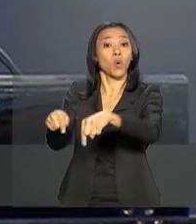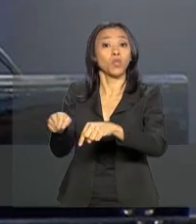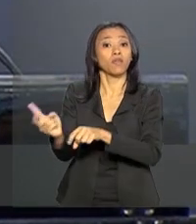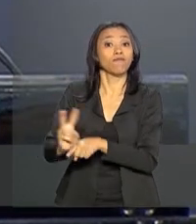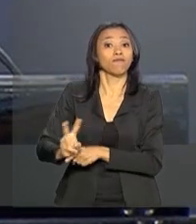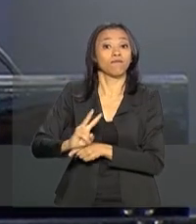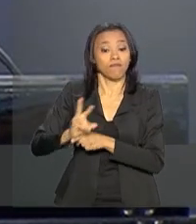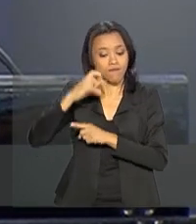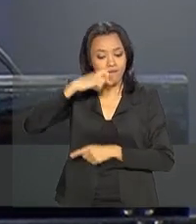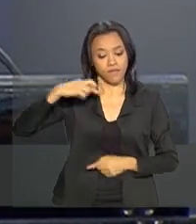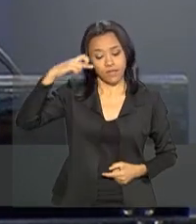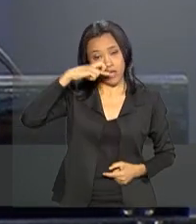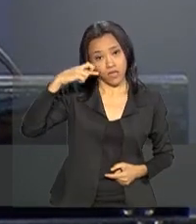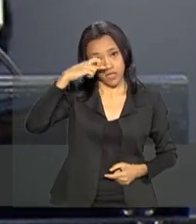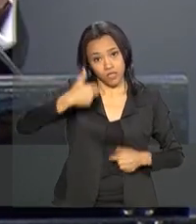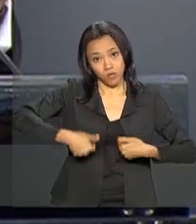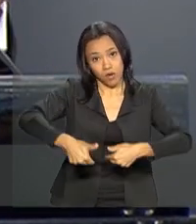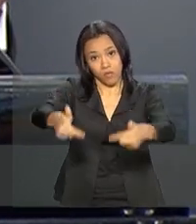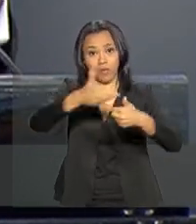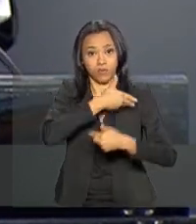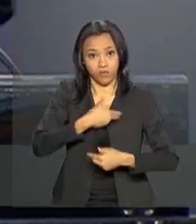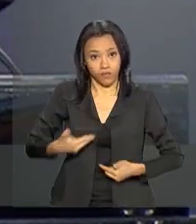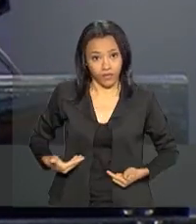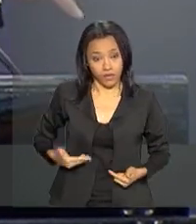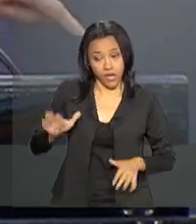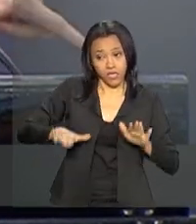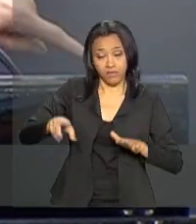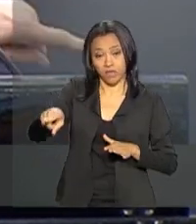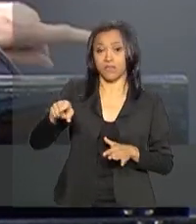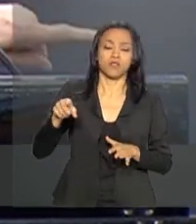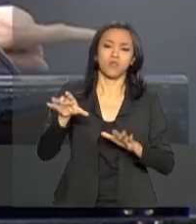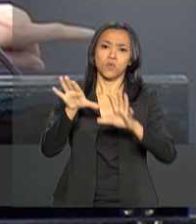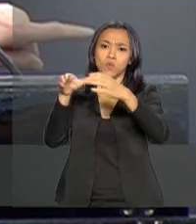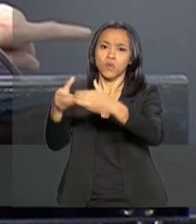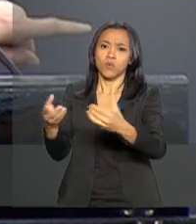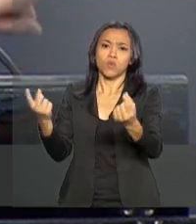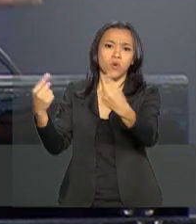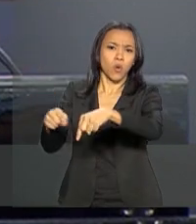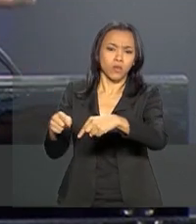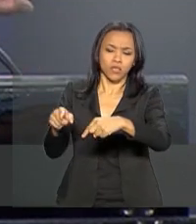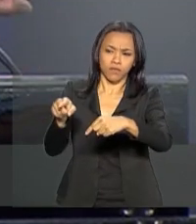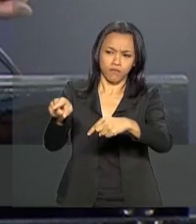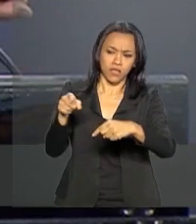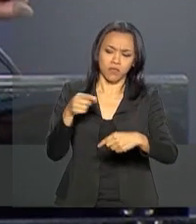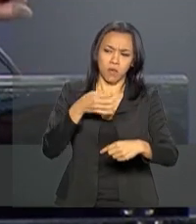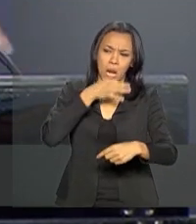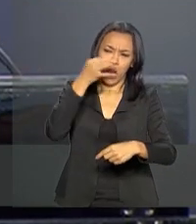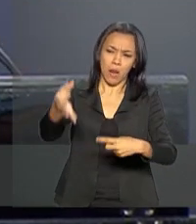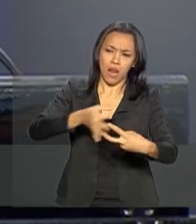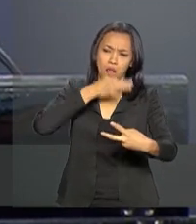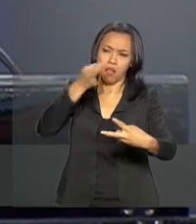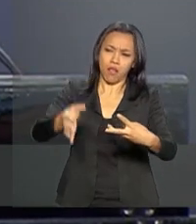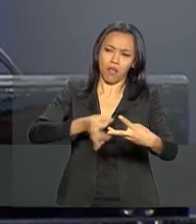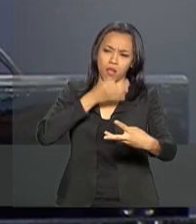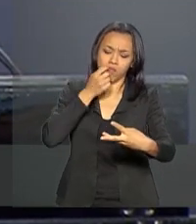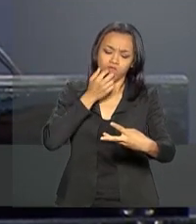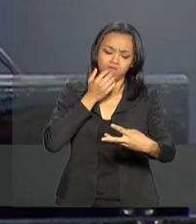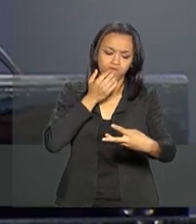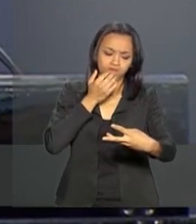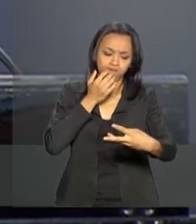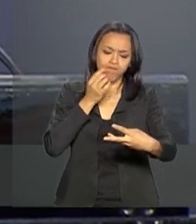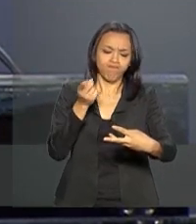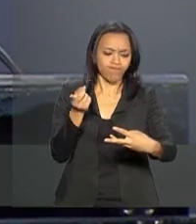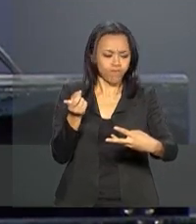muitas vezes a oposição faz uma crítica, quem está na situação percebe que é adequada a crítica e toma